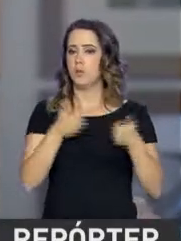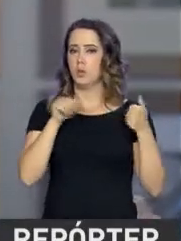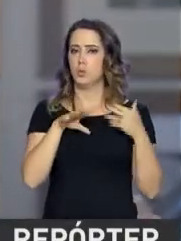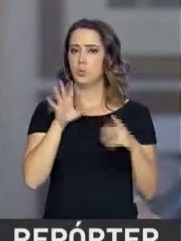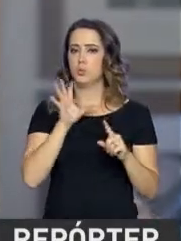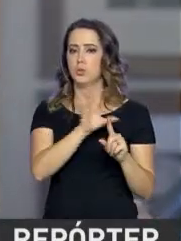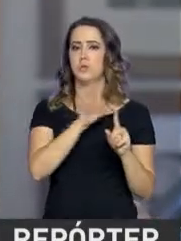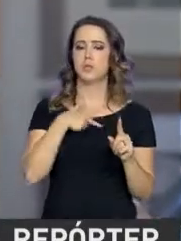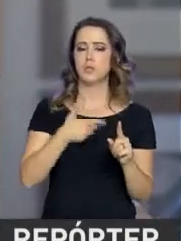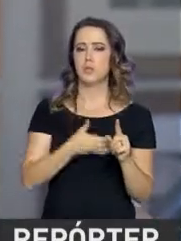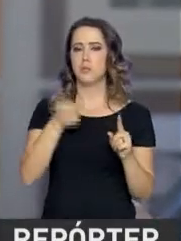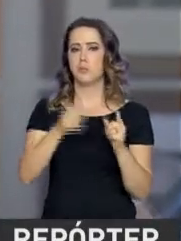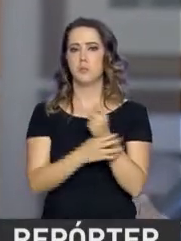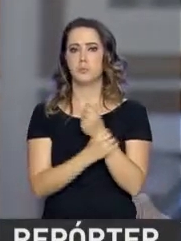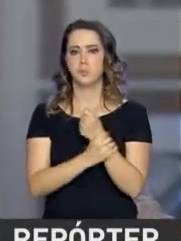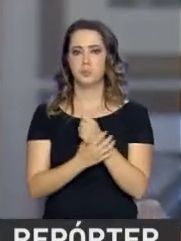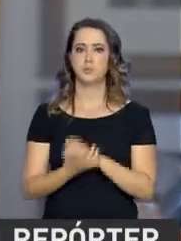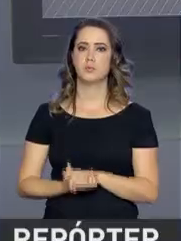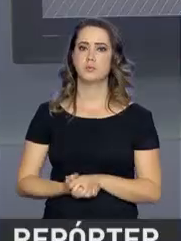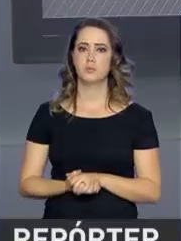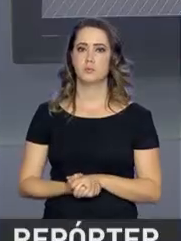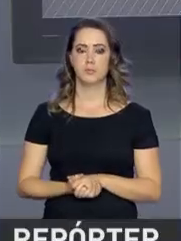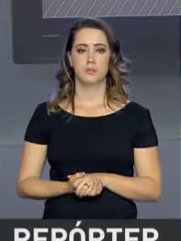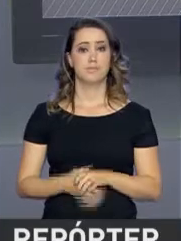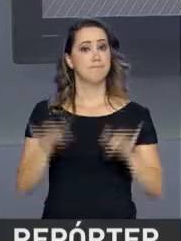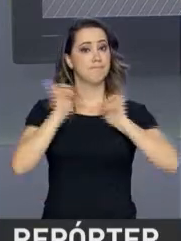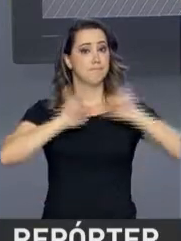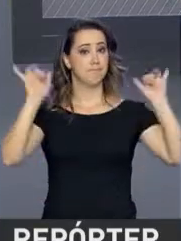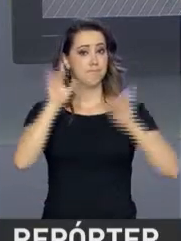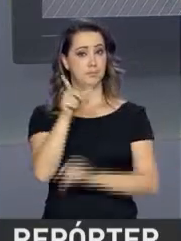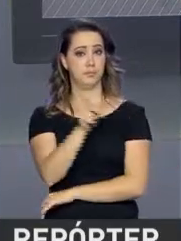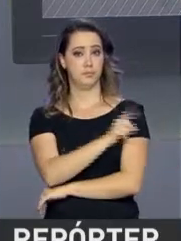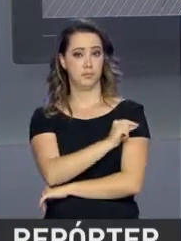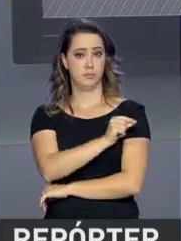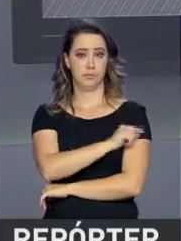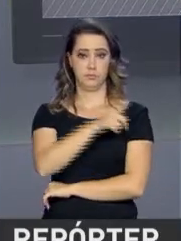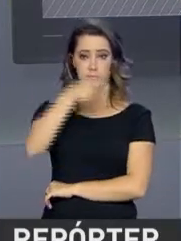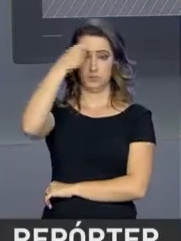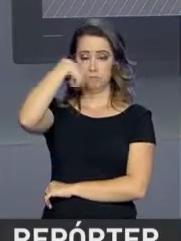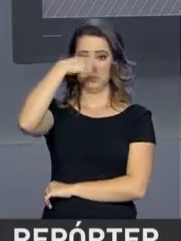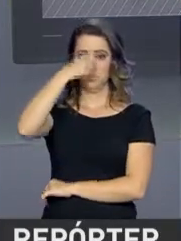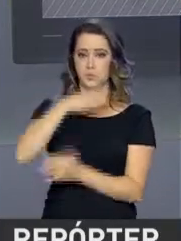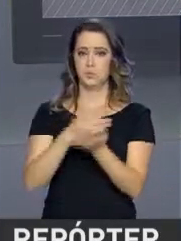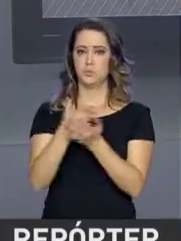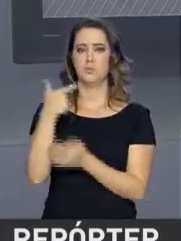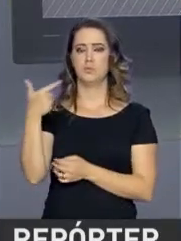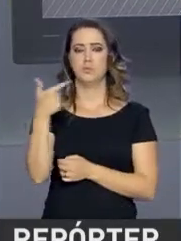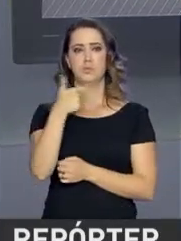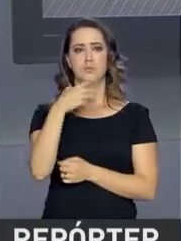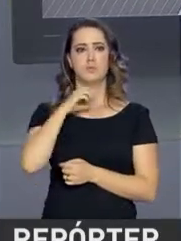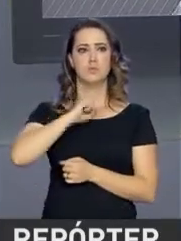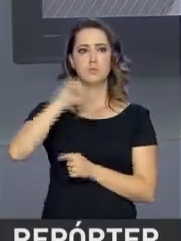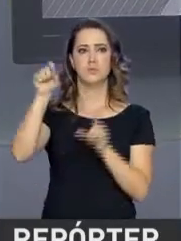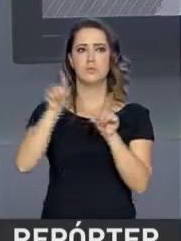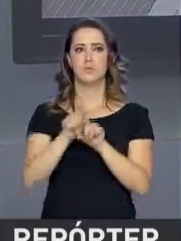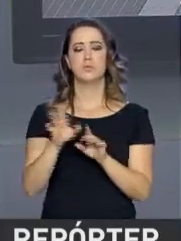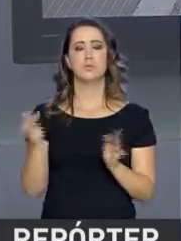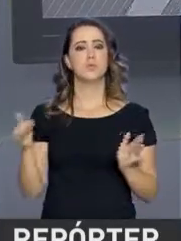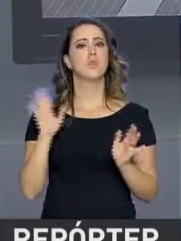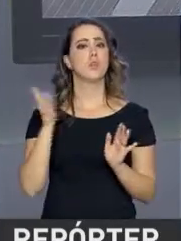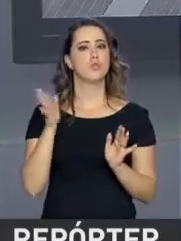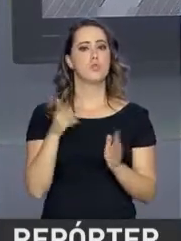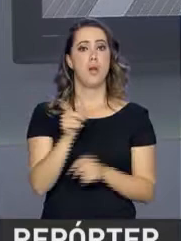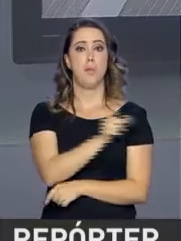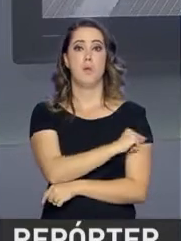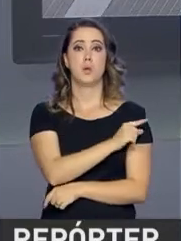na melhoria da segurança pública a campanha de vacinação contra a gripe que começou no dia 22 de abril já